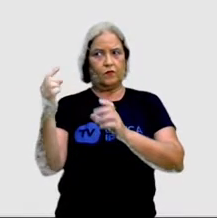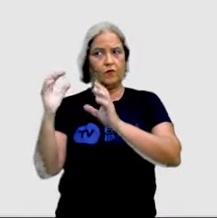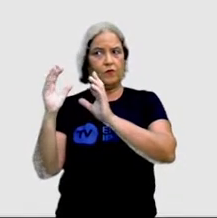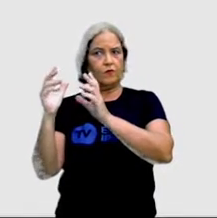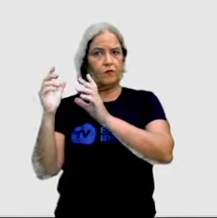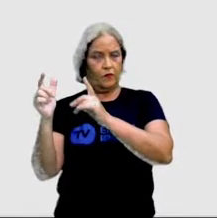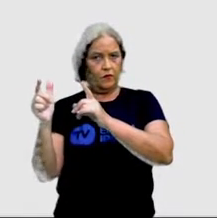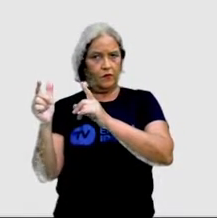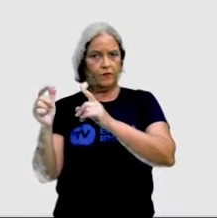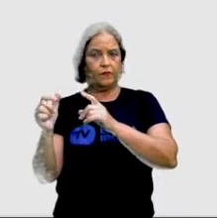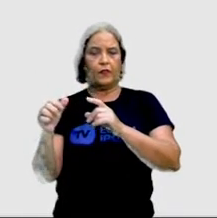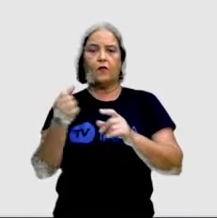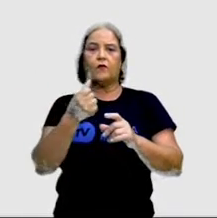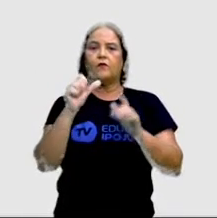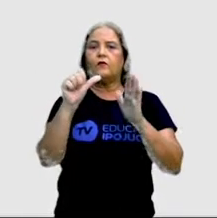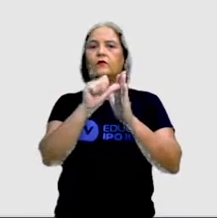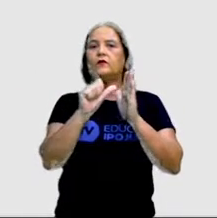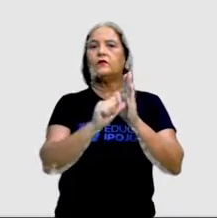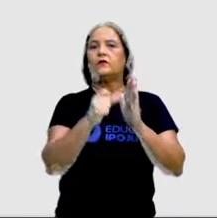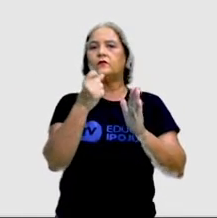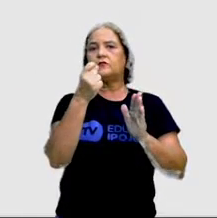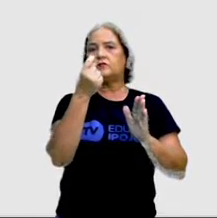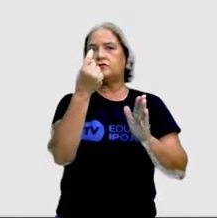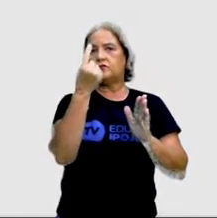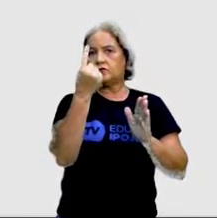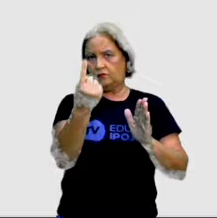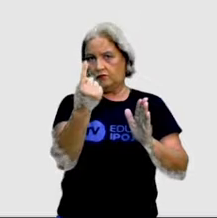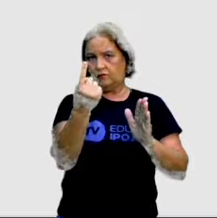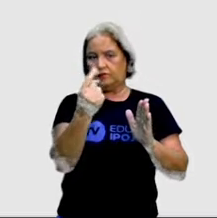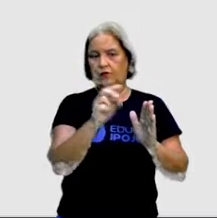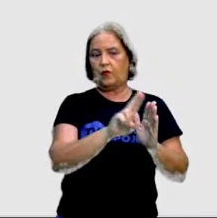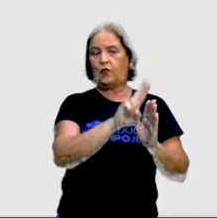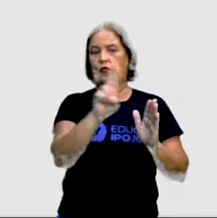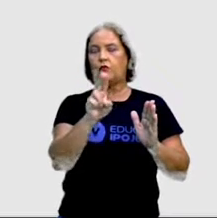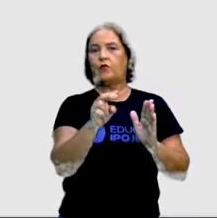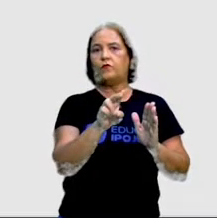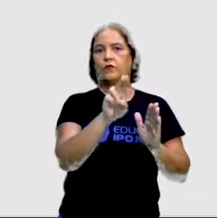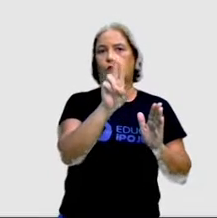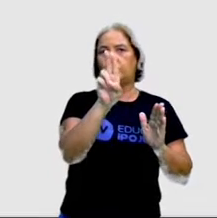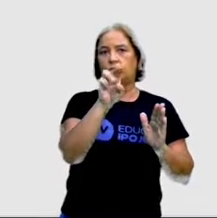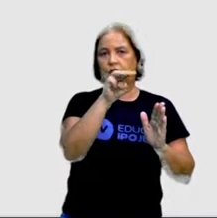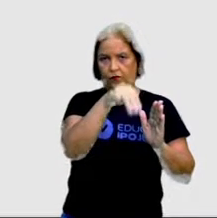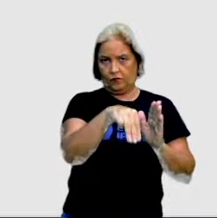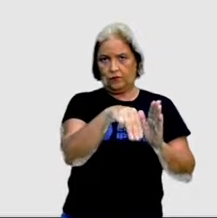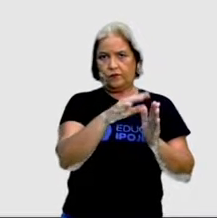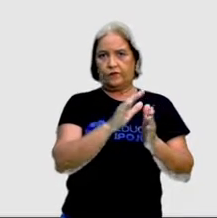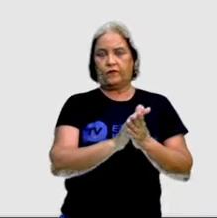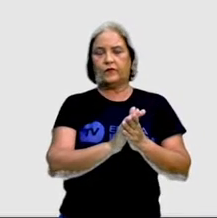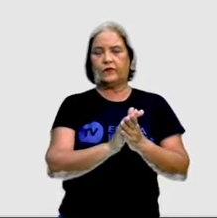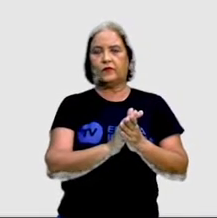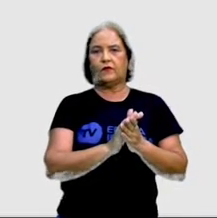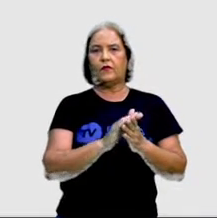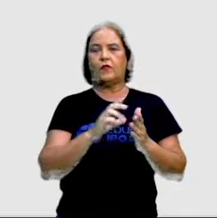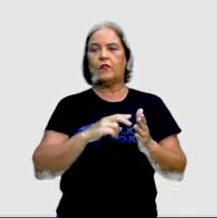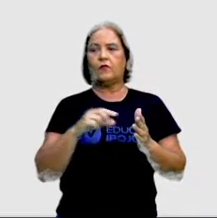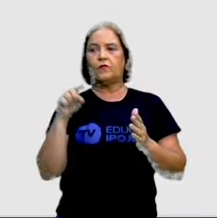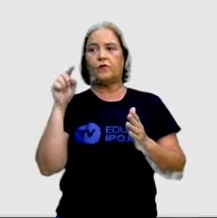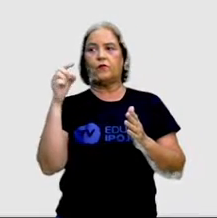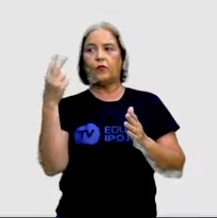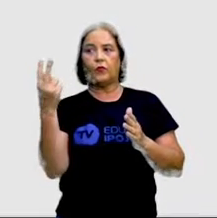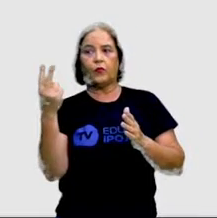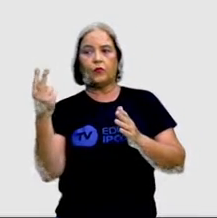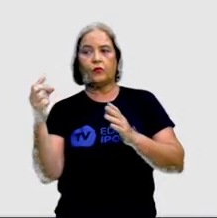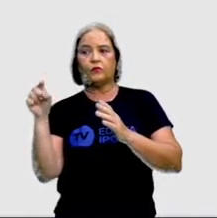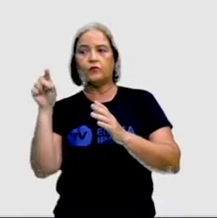representado pelo algarismo 1 e a quem está o nome um temos aqui: é representado pelo